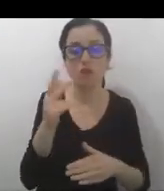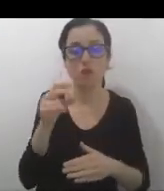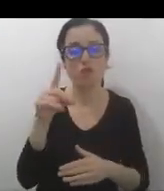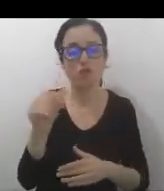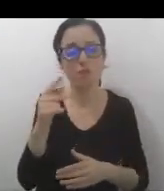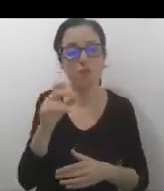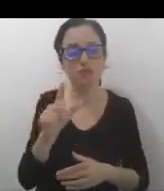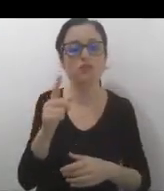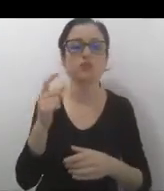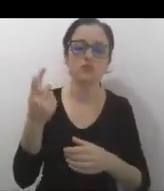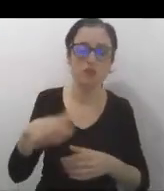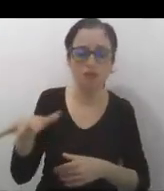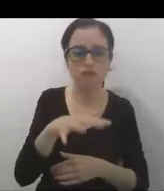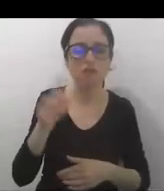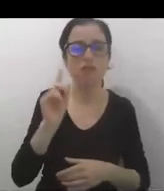Paulo, né, para ver quais são